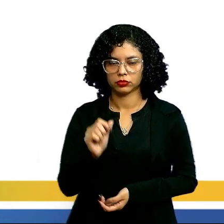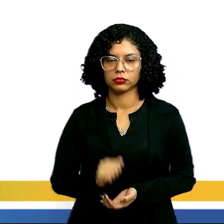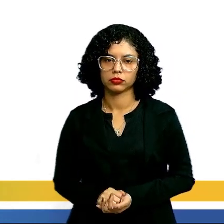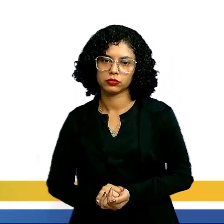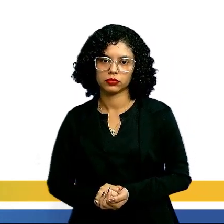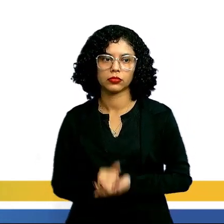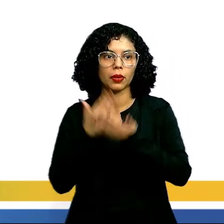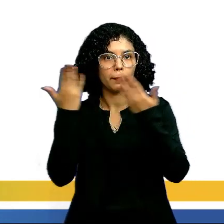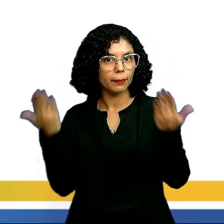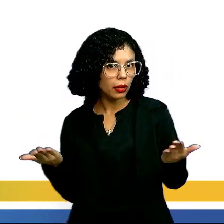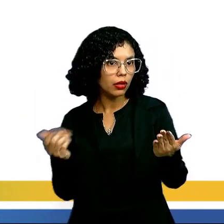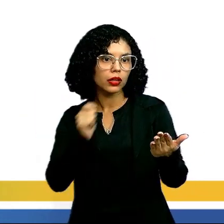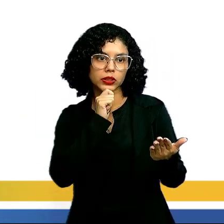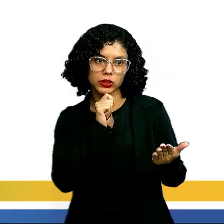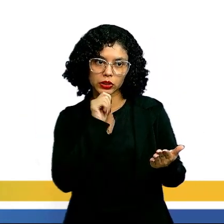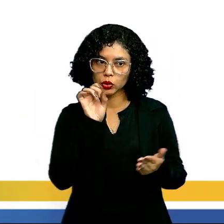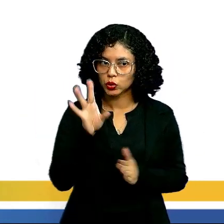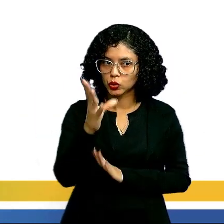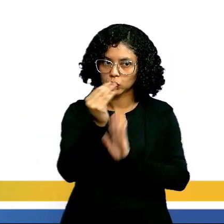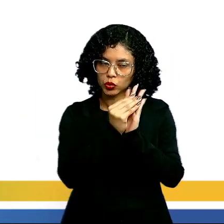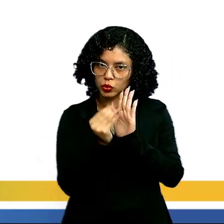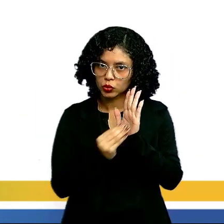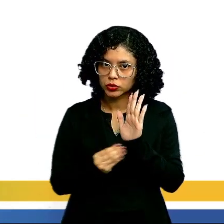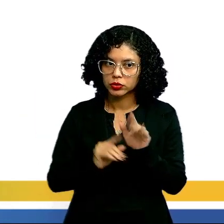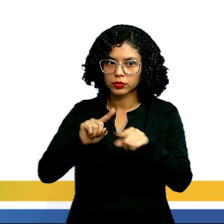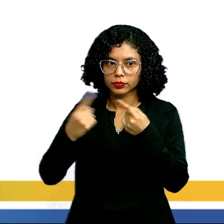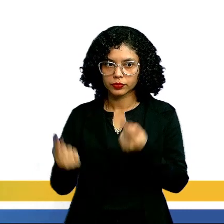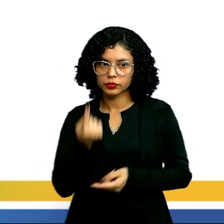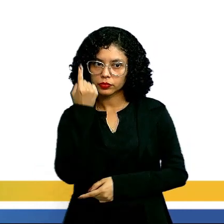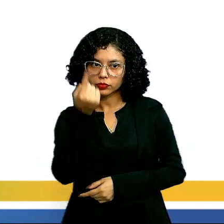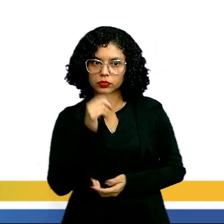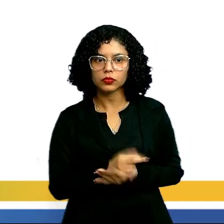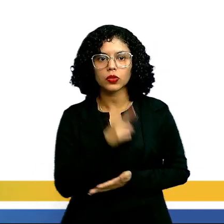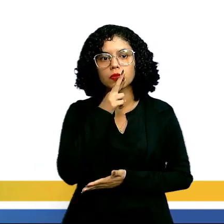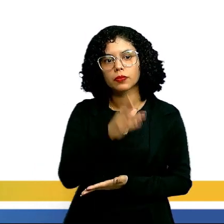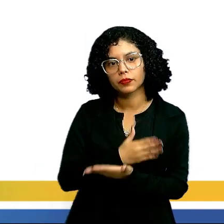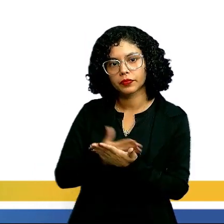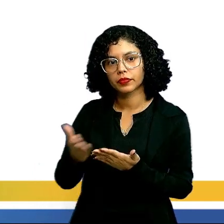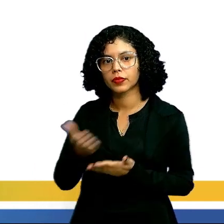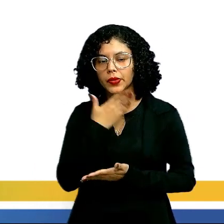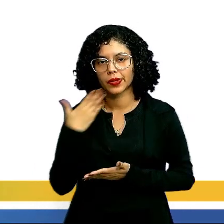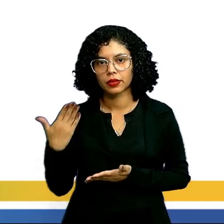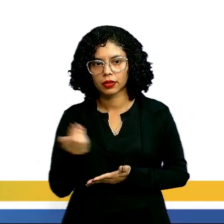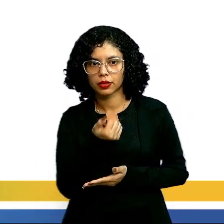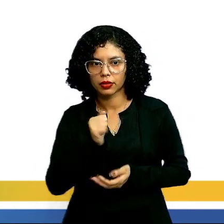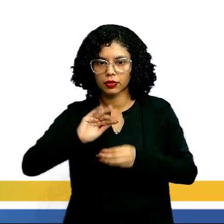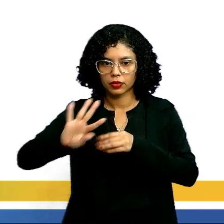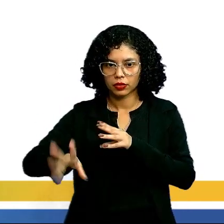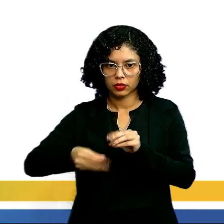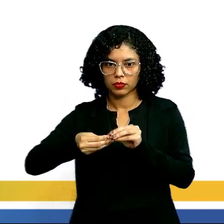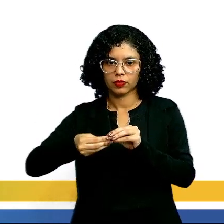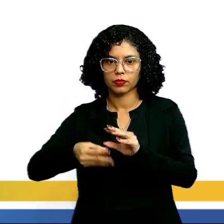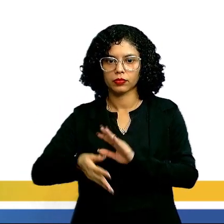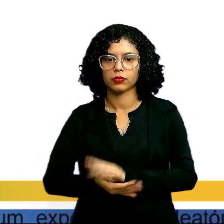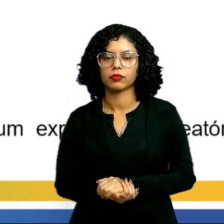jogadas. No entanto, se jogarmos mais dados, o cálculo começa a ficar mais